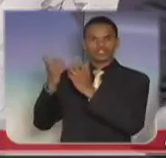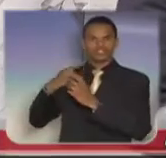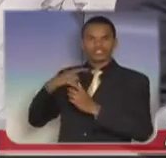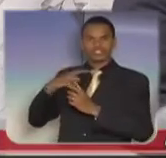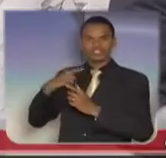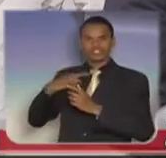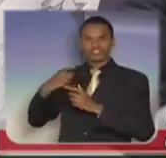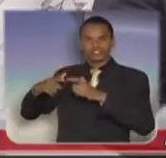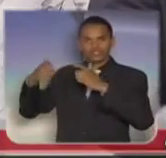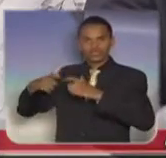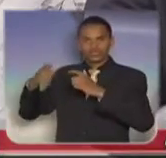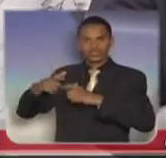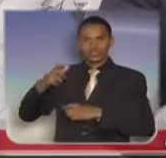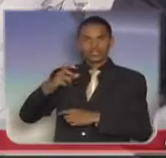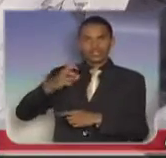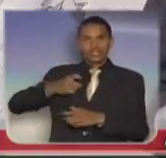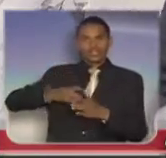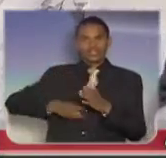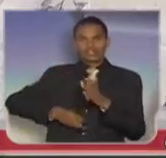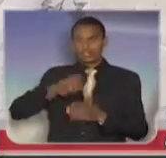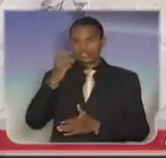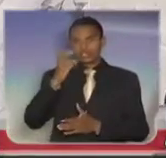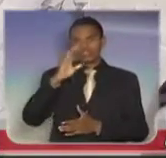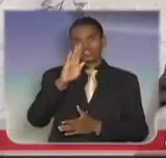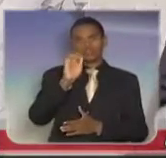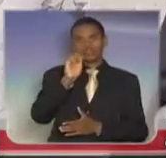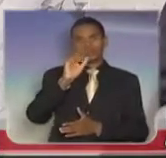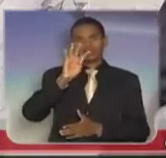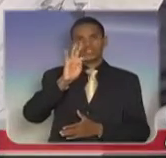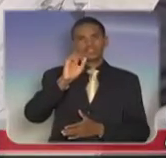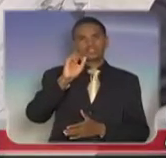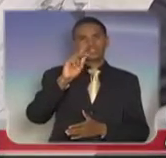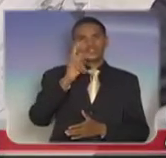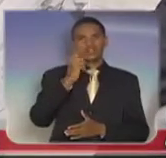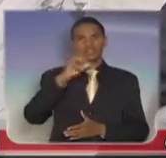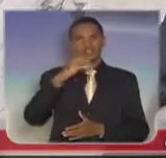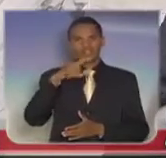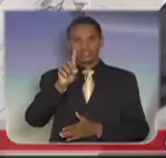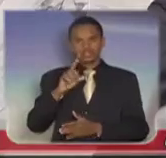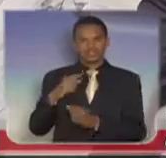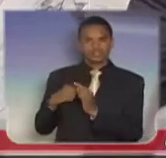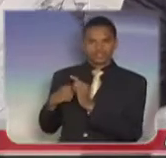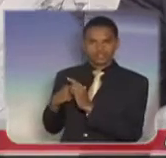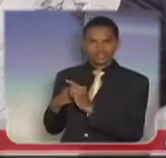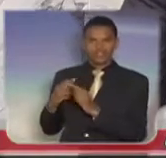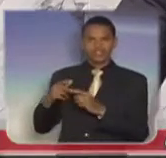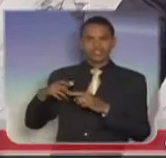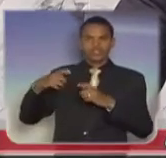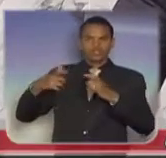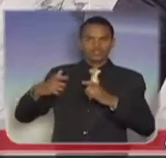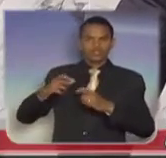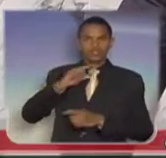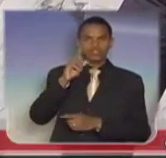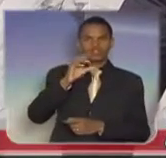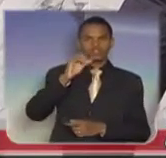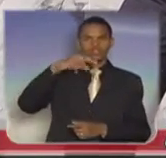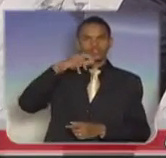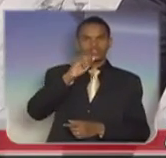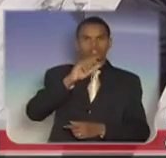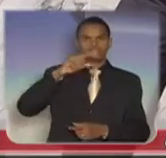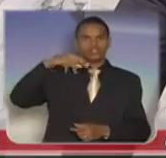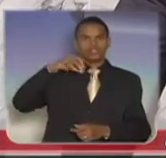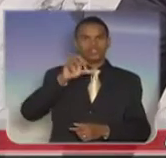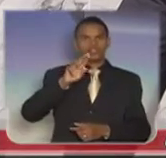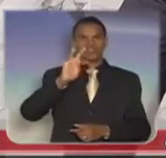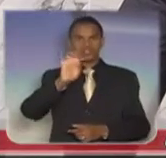delegado olim vamos lá prestigiar os policiais militares do 5º batalhão além da zona norte que trabalham diuturnamente